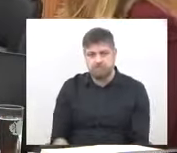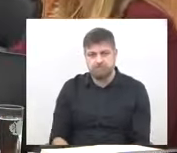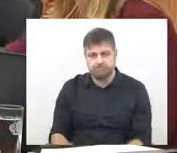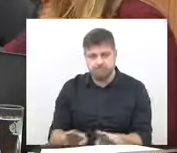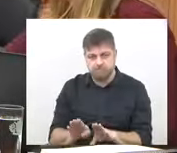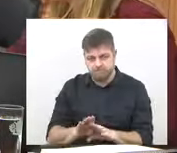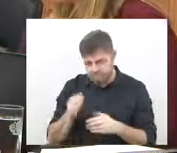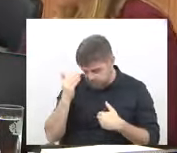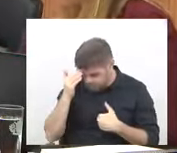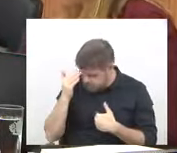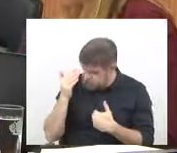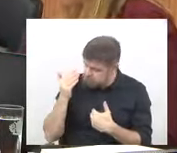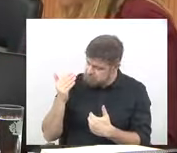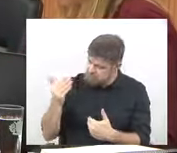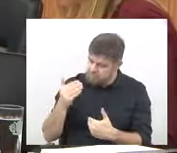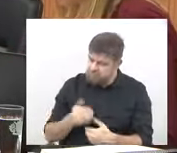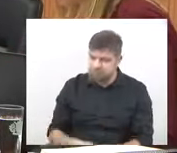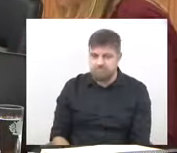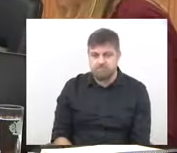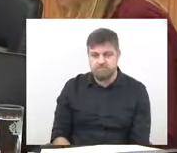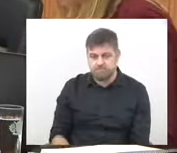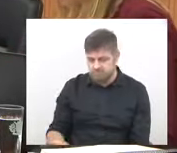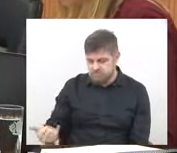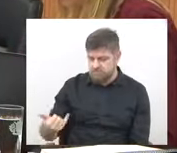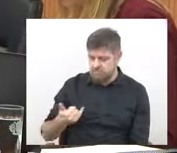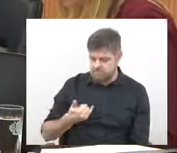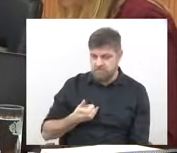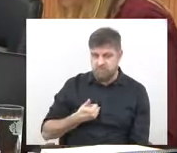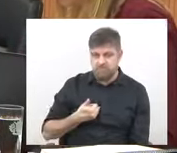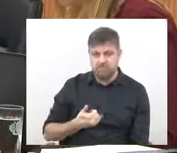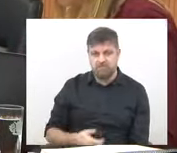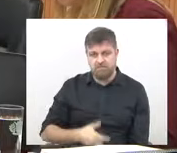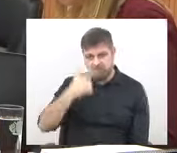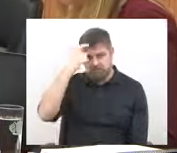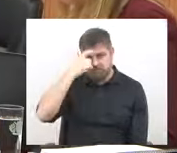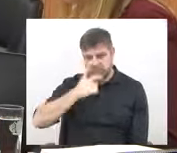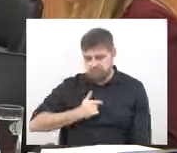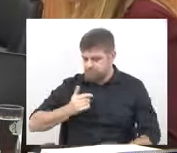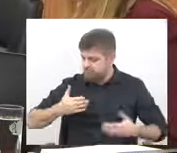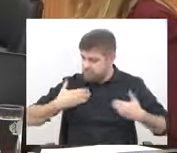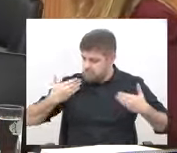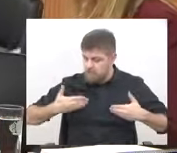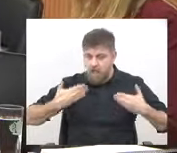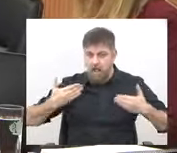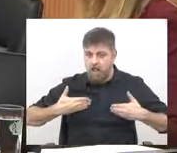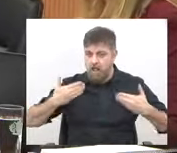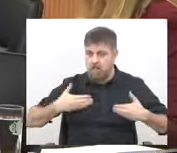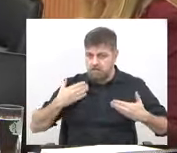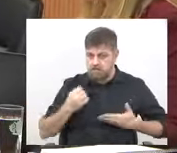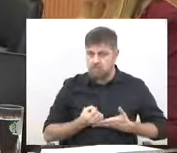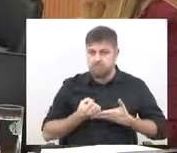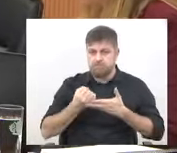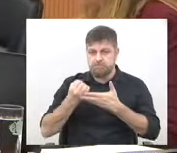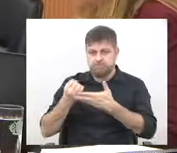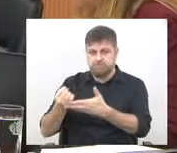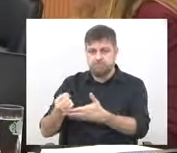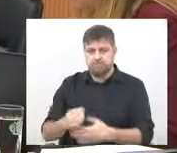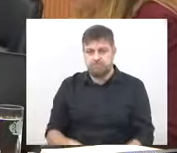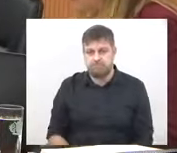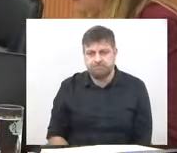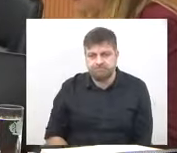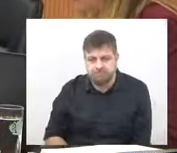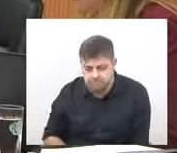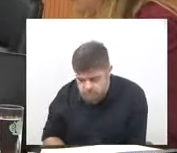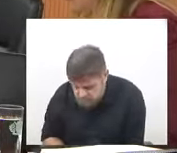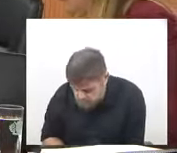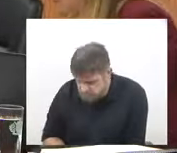a consideração e dizer da nossa alegria em poder ajudar a comissão de Vossa Excelência.